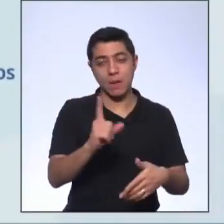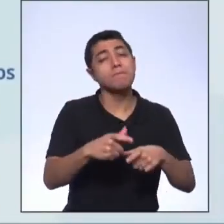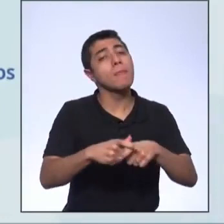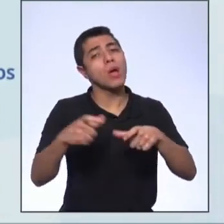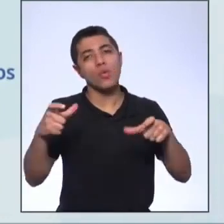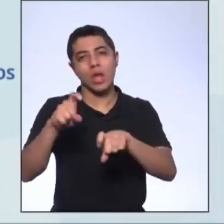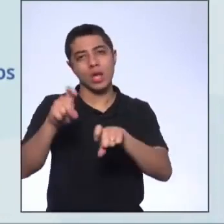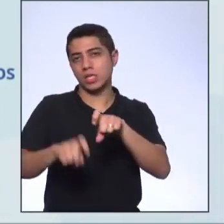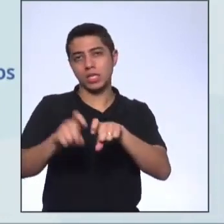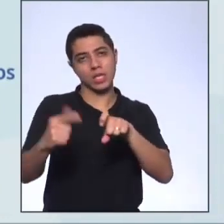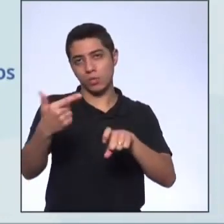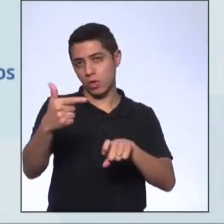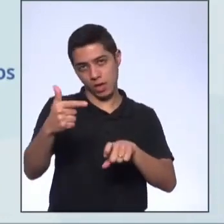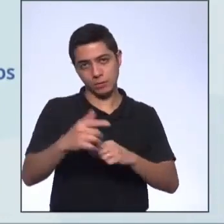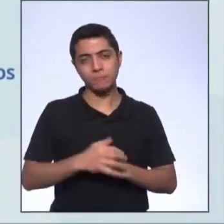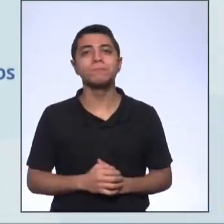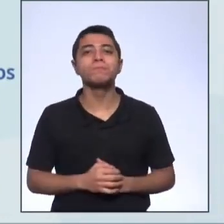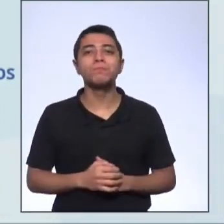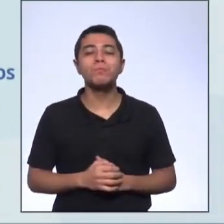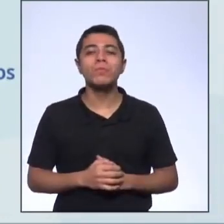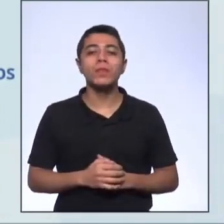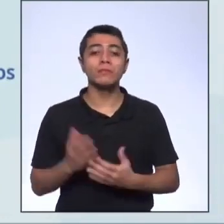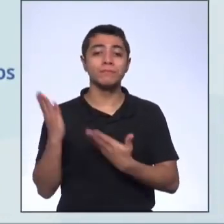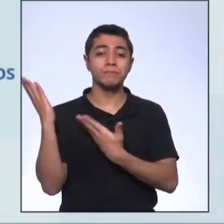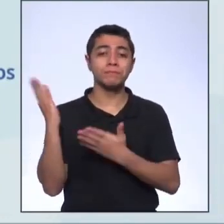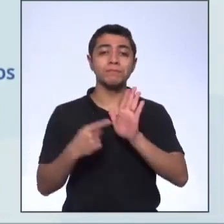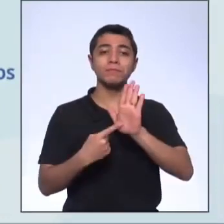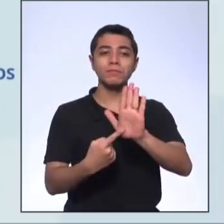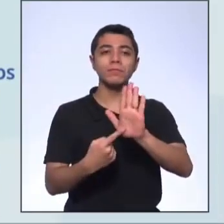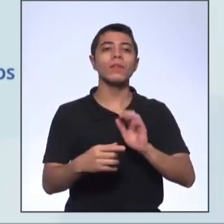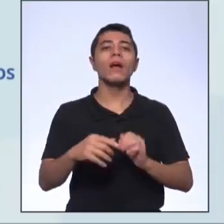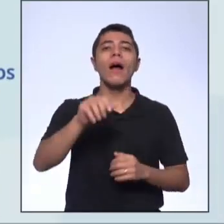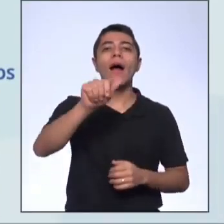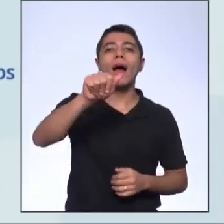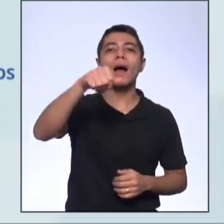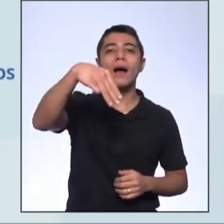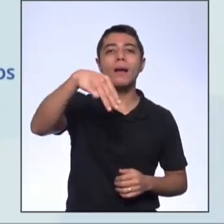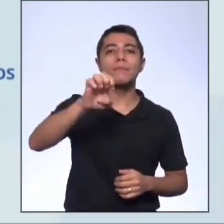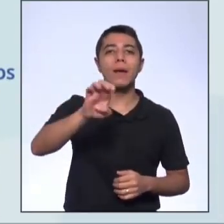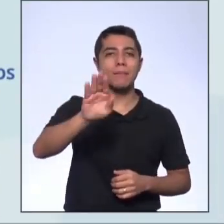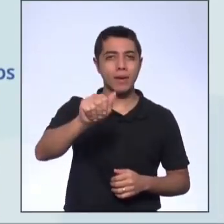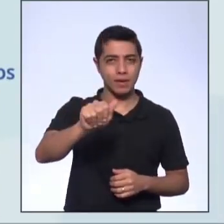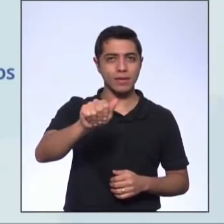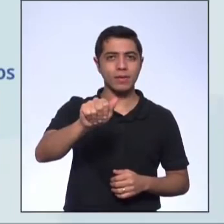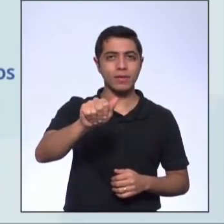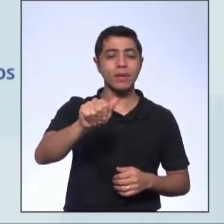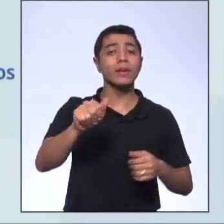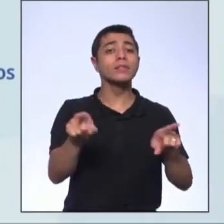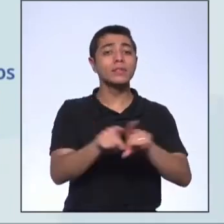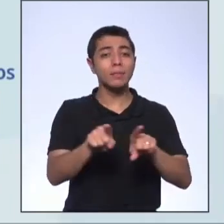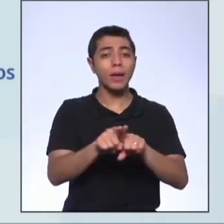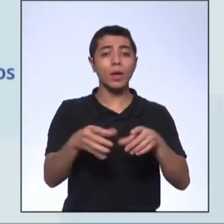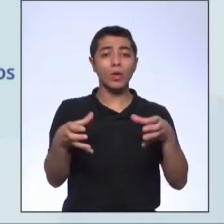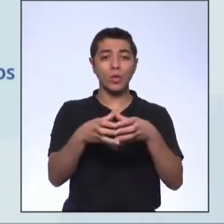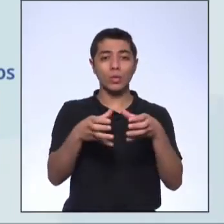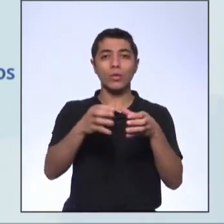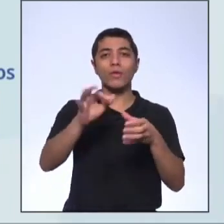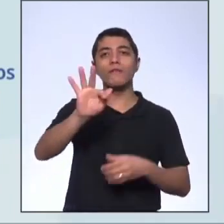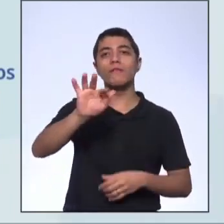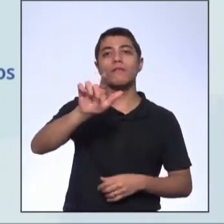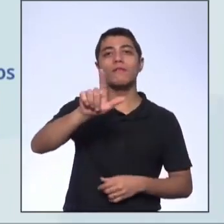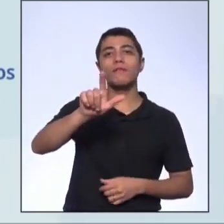lá. Aqui a gente tem ameba, paramécio e os flagelados, tá? Então, esses grupos aí talvez sejam os